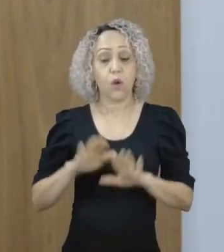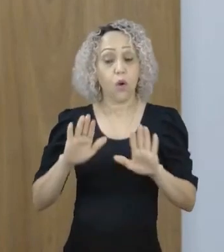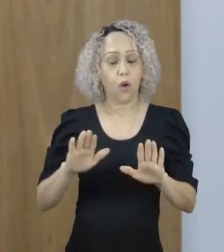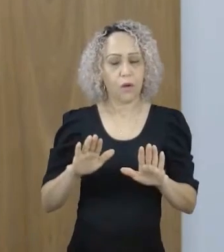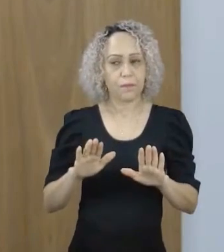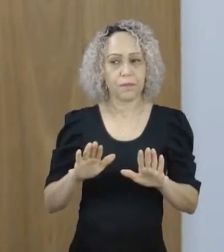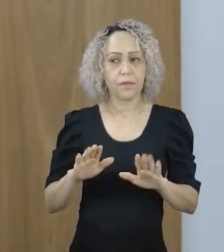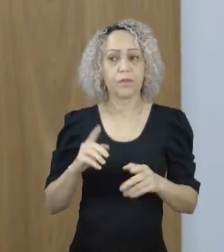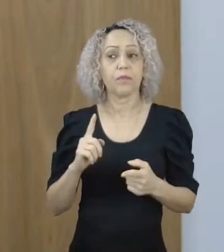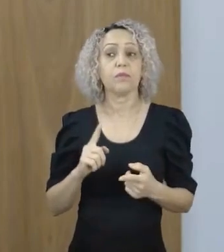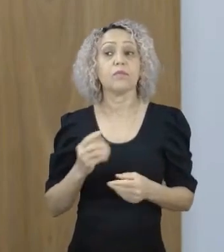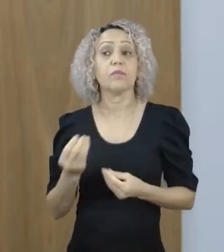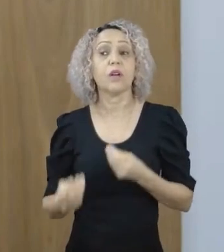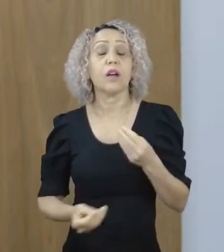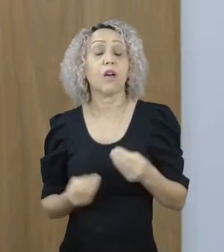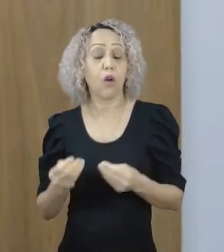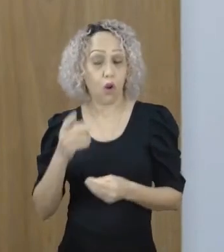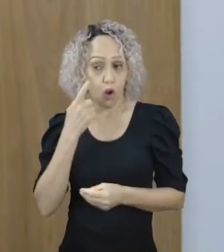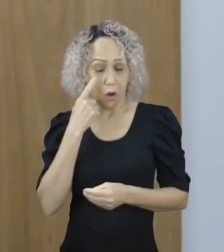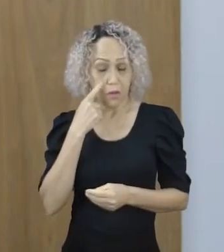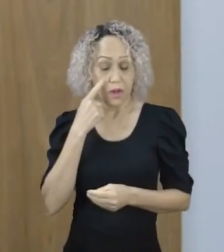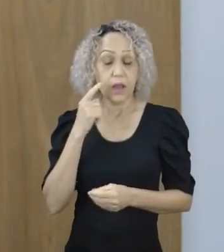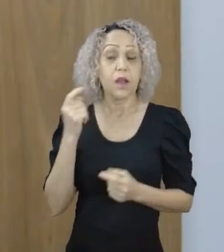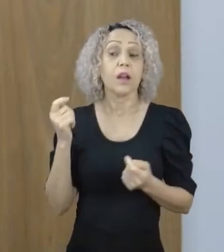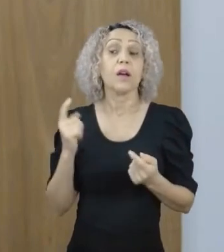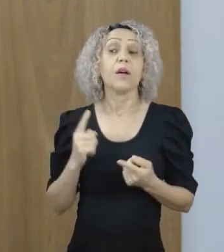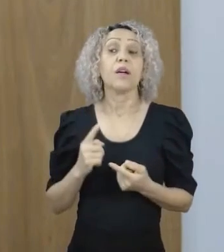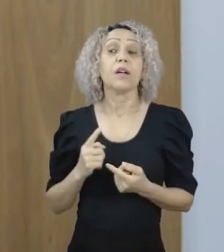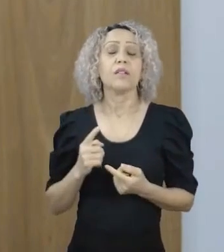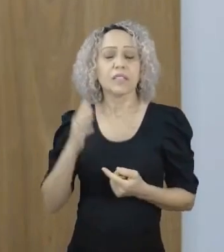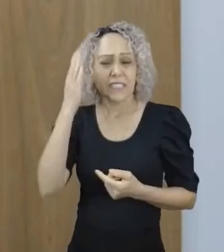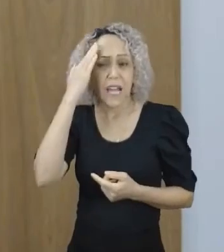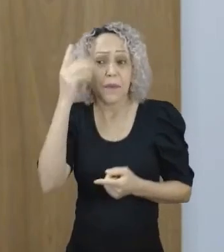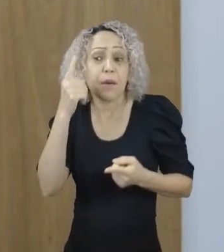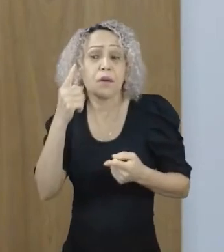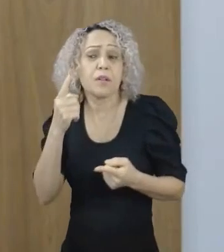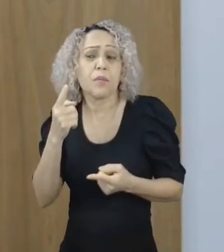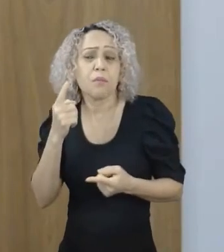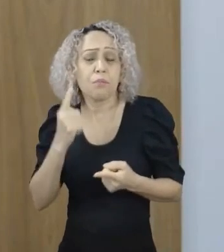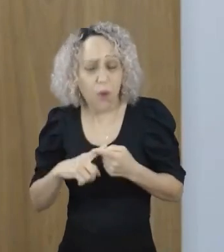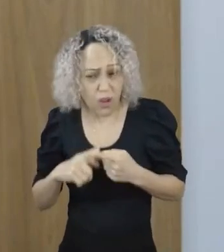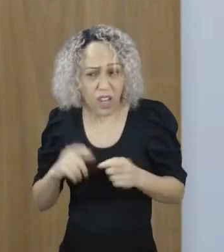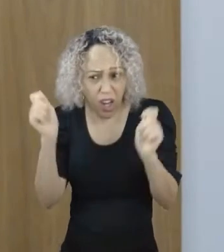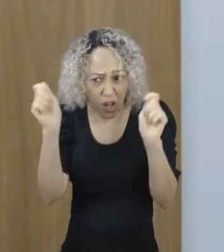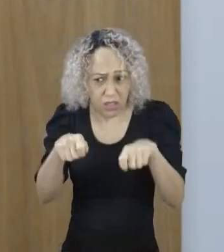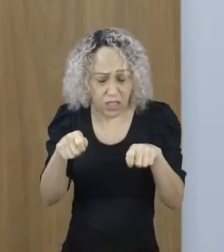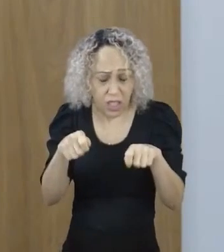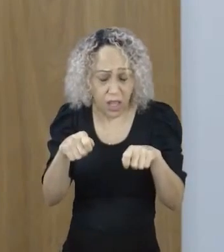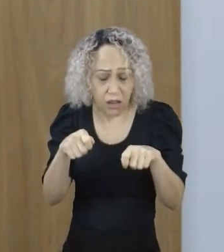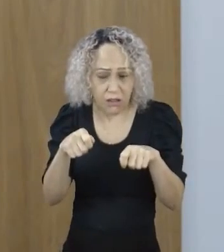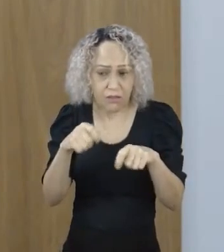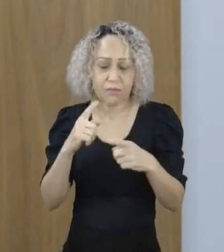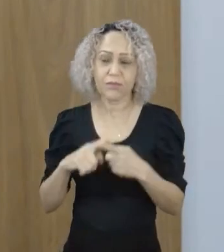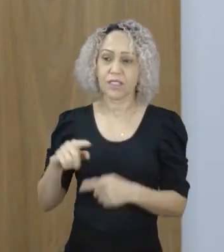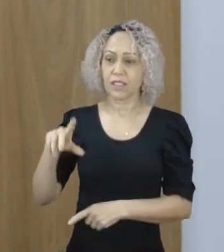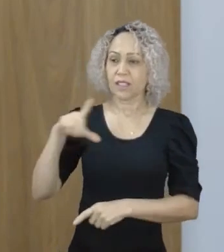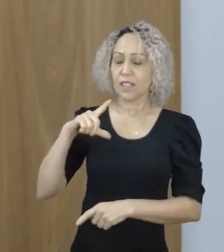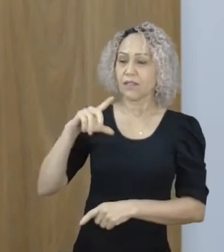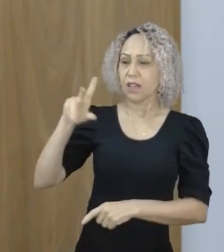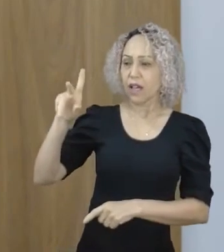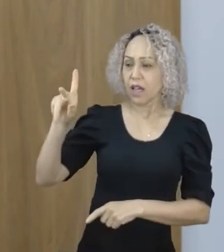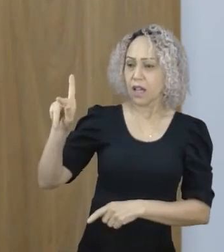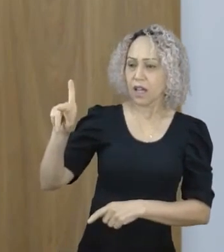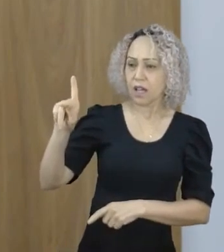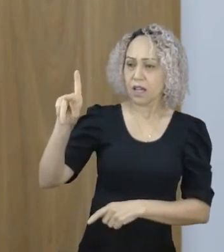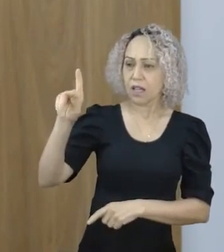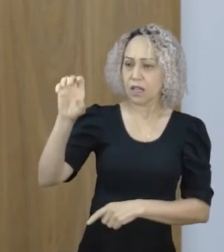possível se não fosse a PEC da transição que o presidente Lula comandou antes de tomar posse. Exatamente. Essa PEC foi que